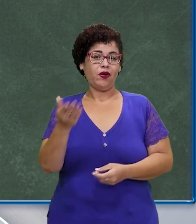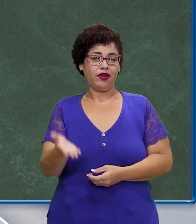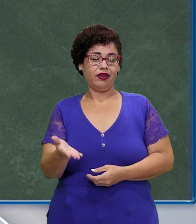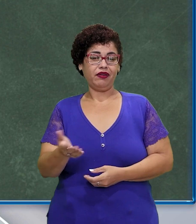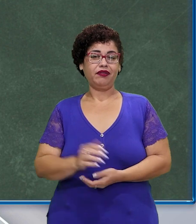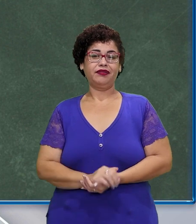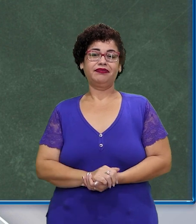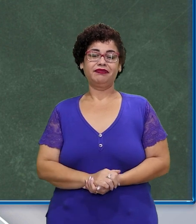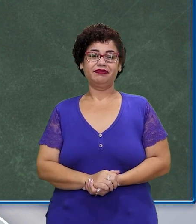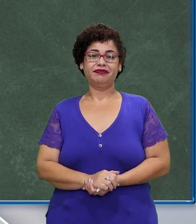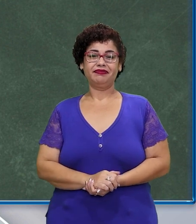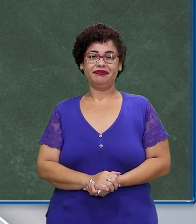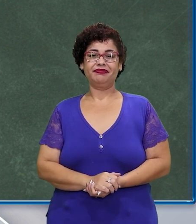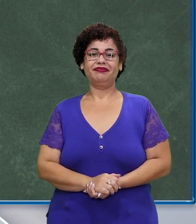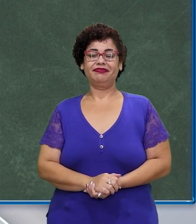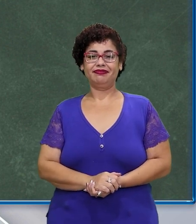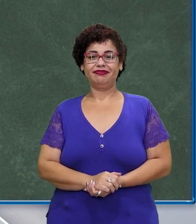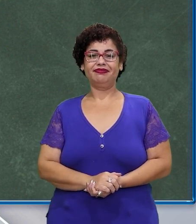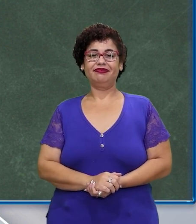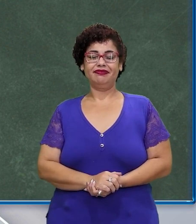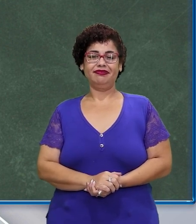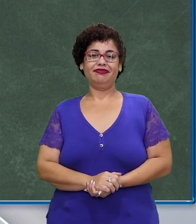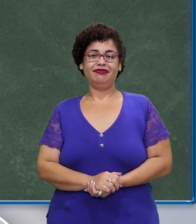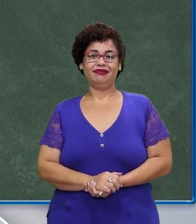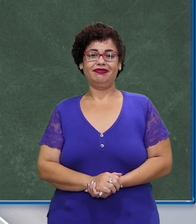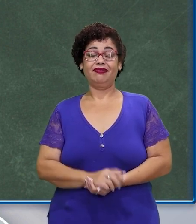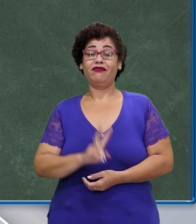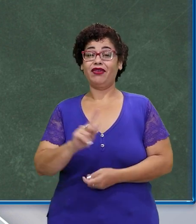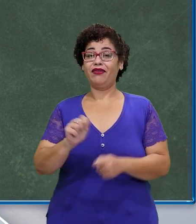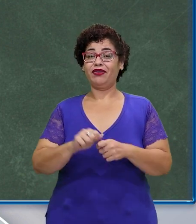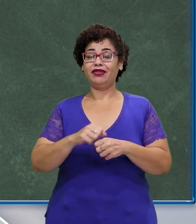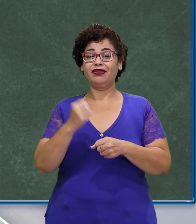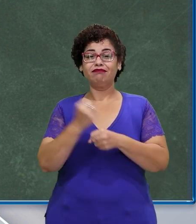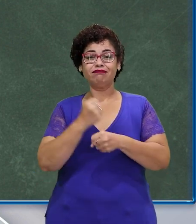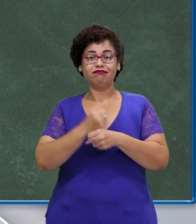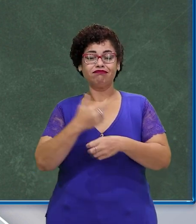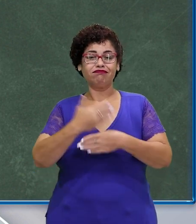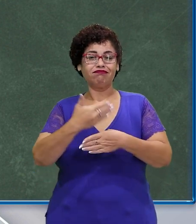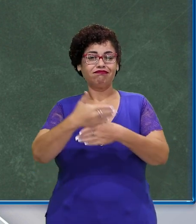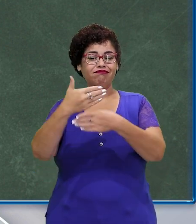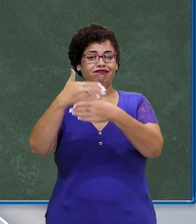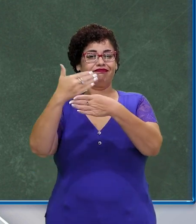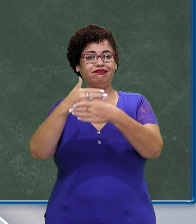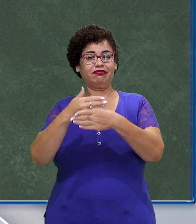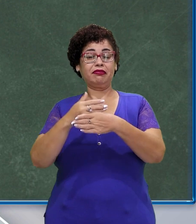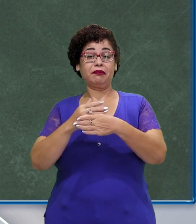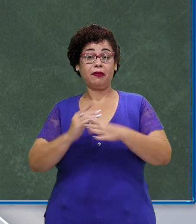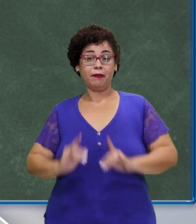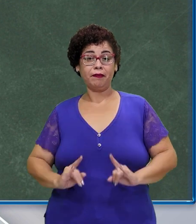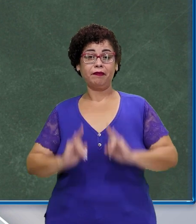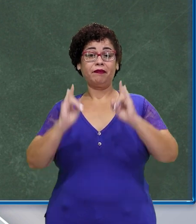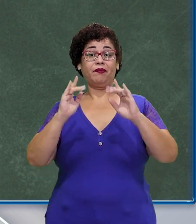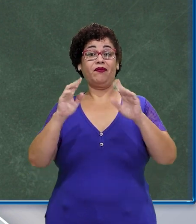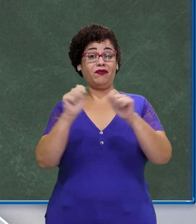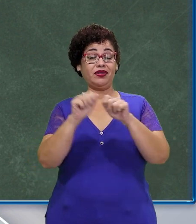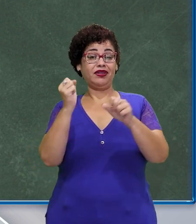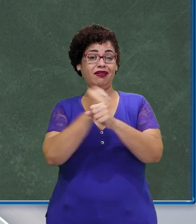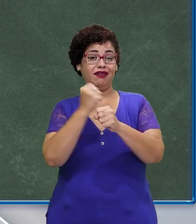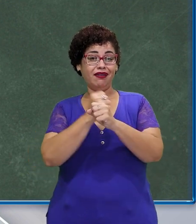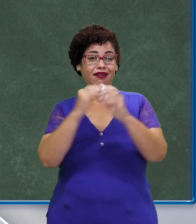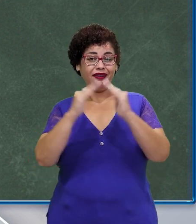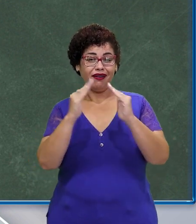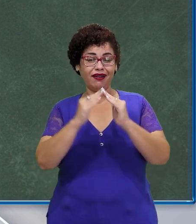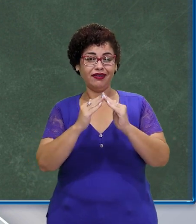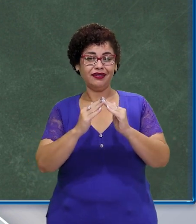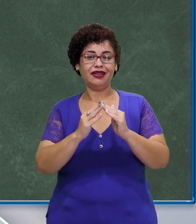outra aqui e outra aqui. Onde ele quer construir as paredes, lá o cômodo, a casa. Daí ele traçou linhas aqui,